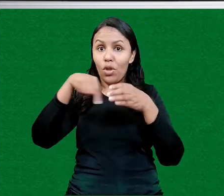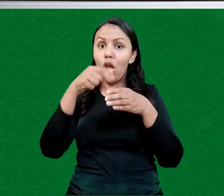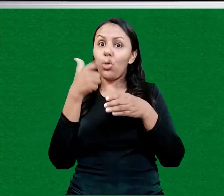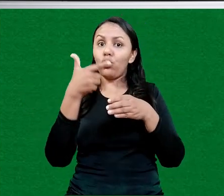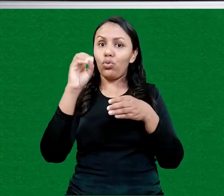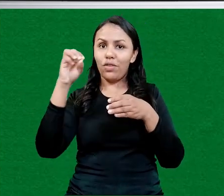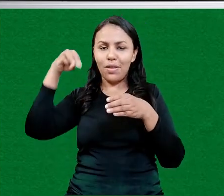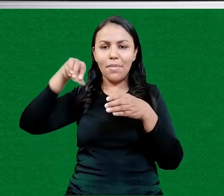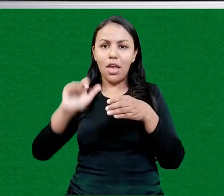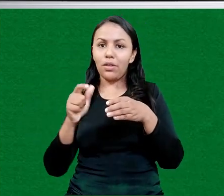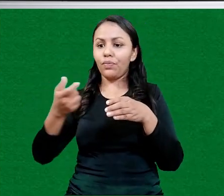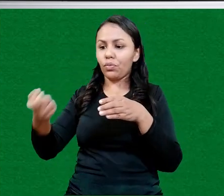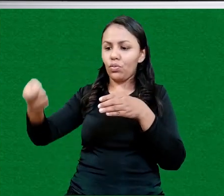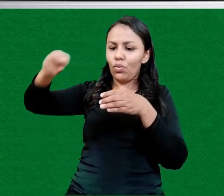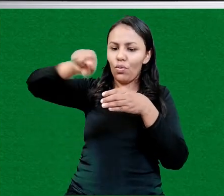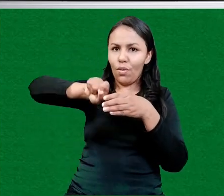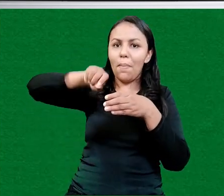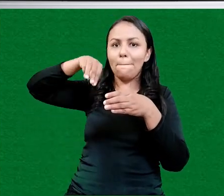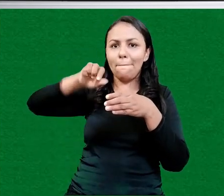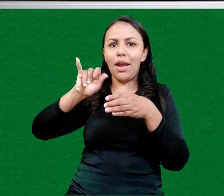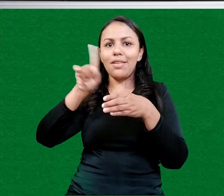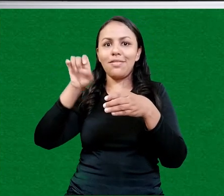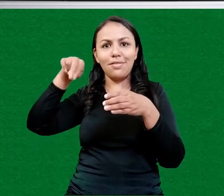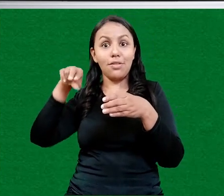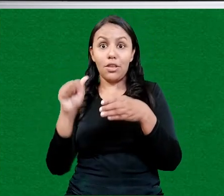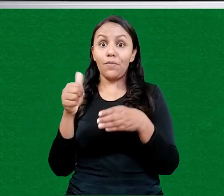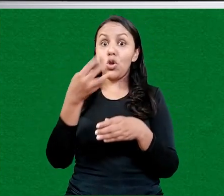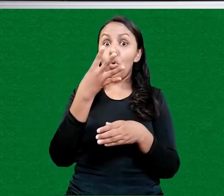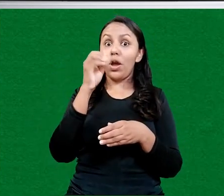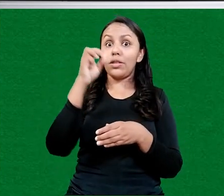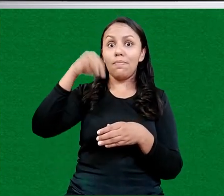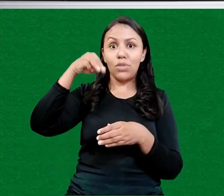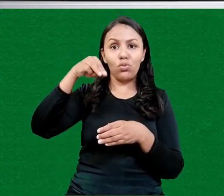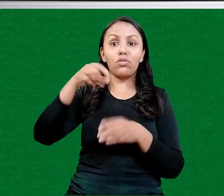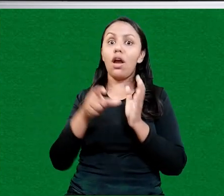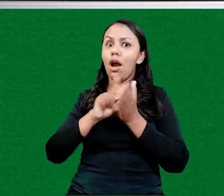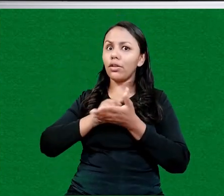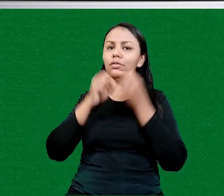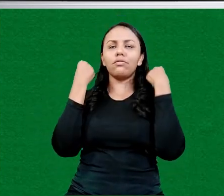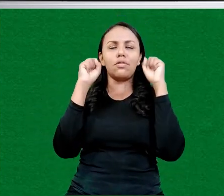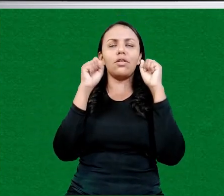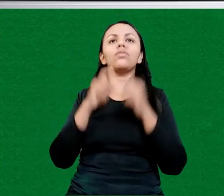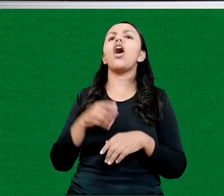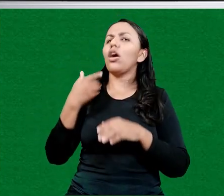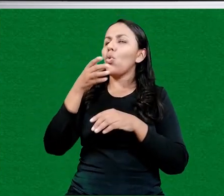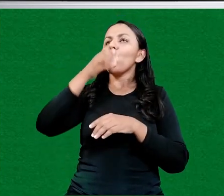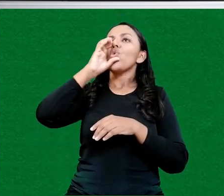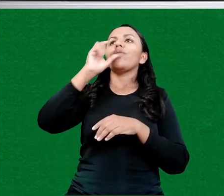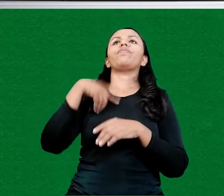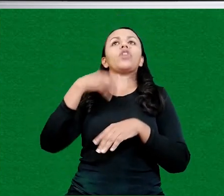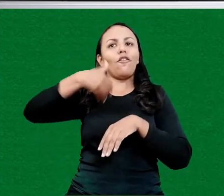de maisena, 40 minutos antes do seu treino, toma e vai para o treino. Você vai ter uma performance